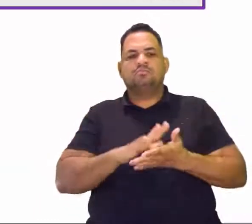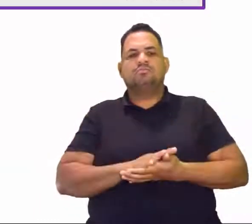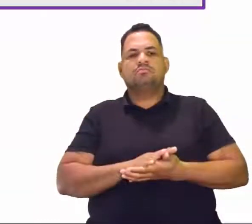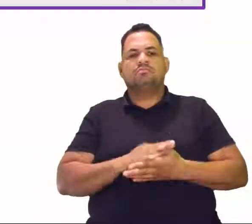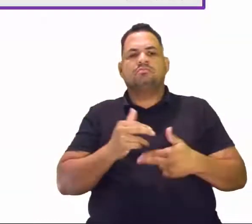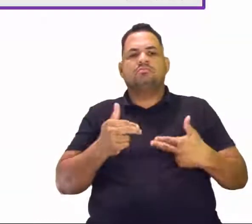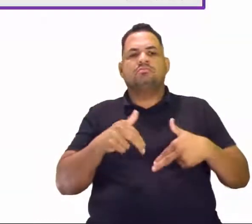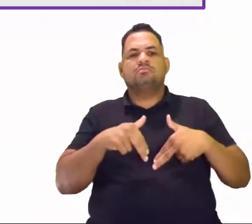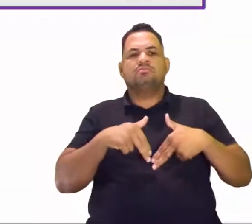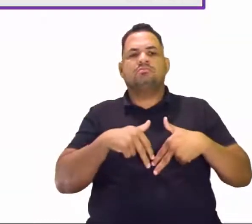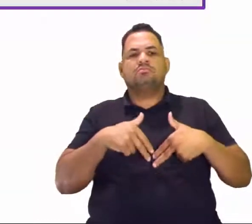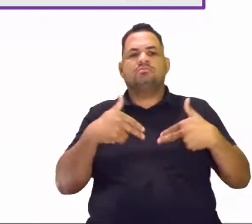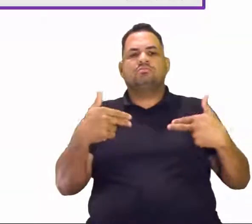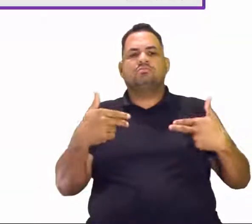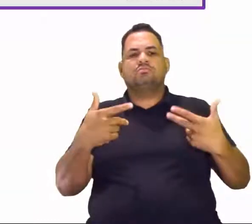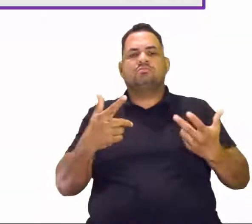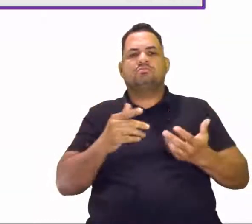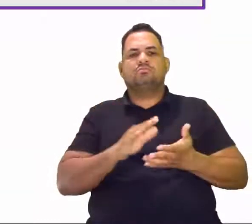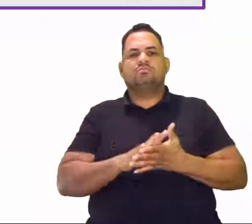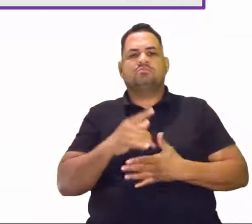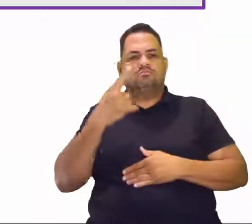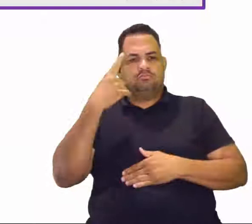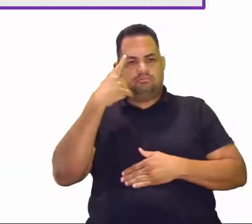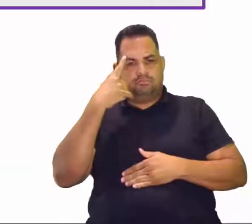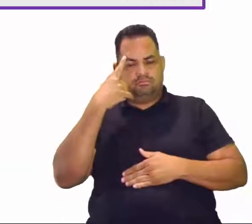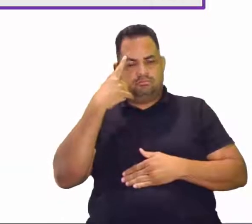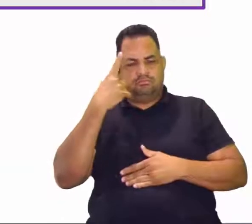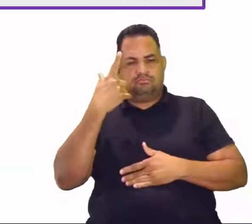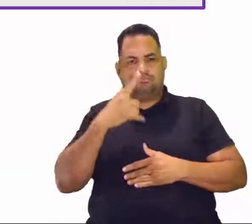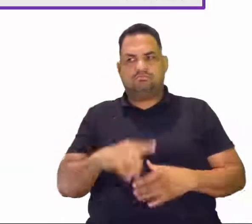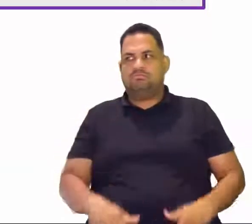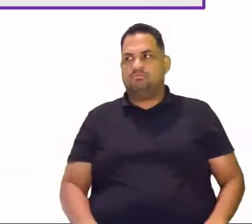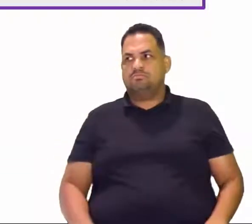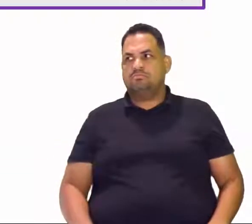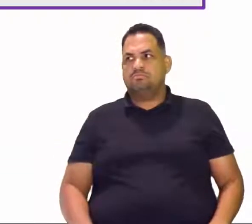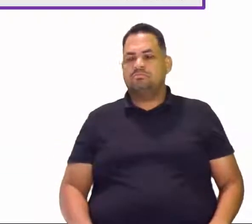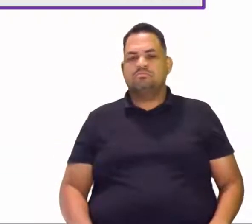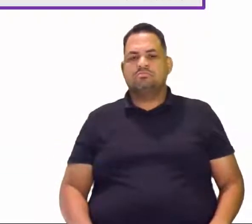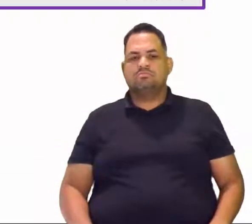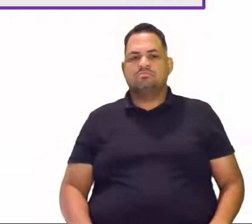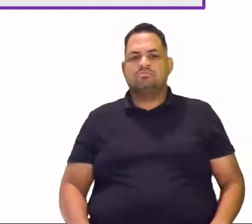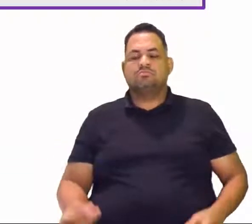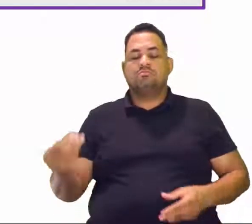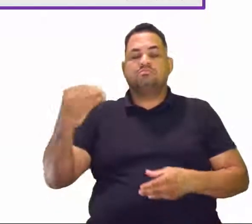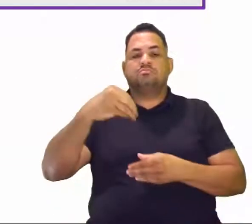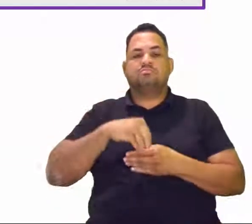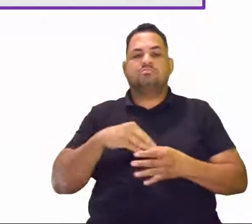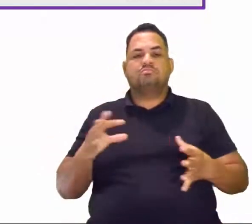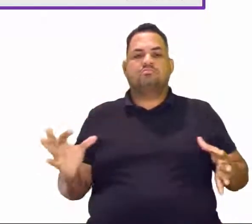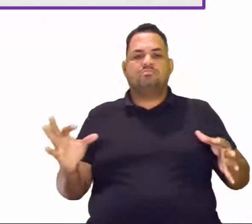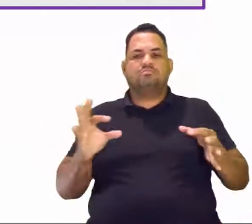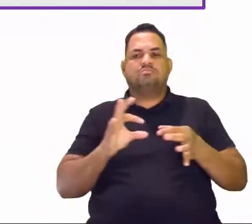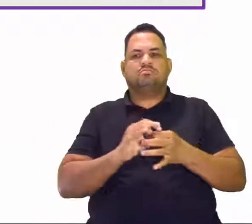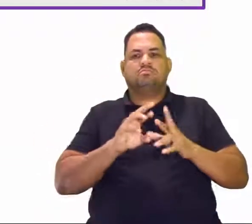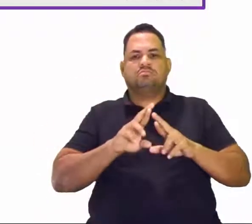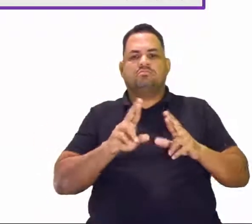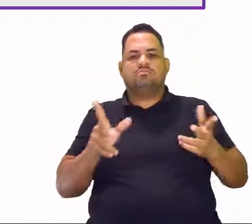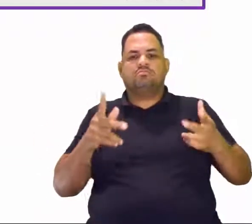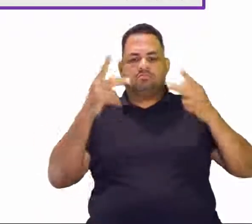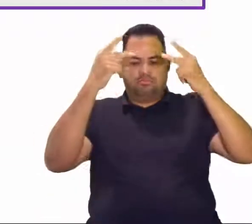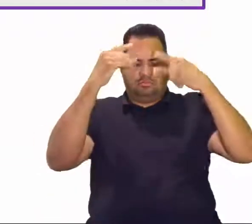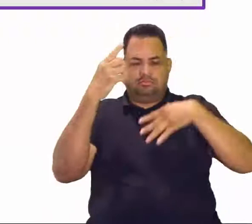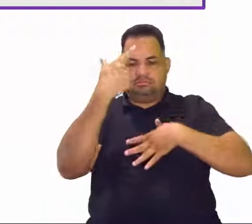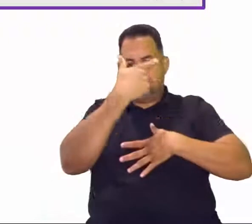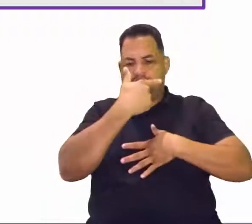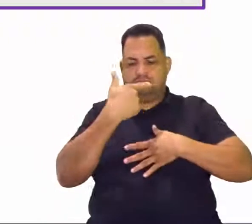quando a pessoa pensa isso né o indivíduo pensa isso então dentro desse contexto as diferenças